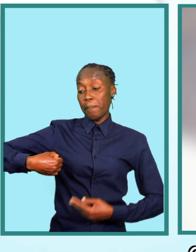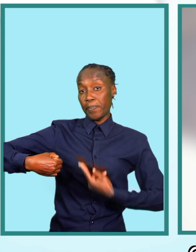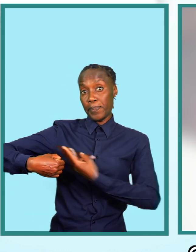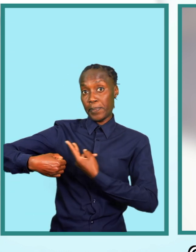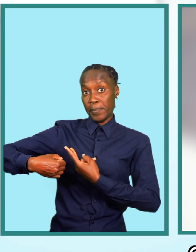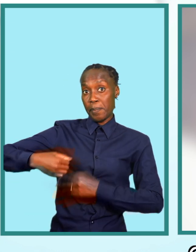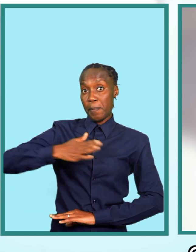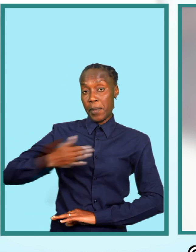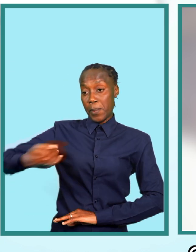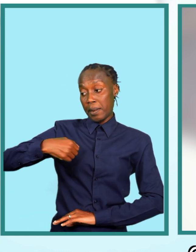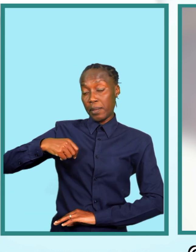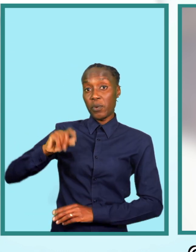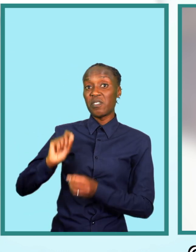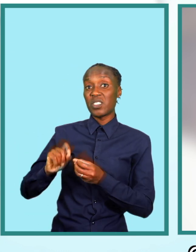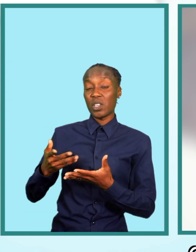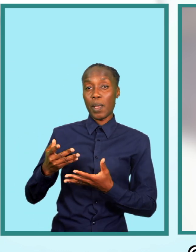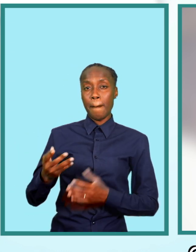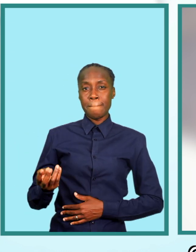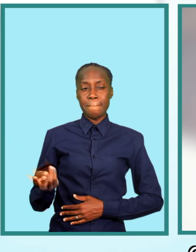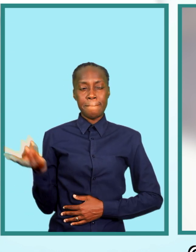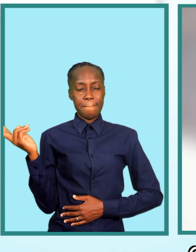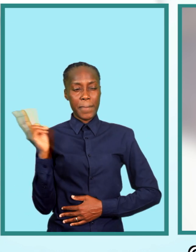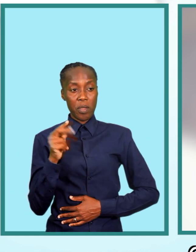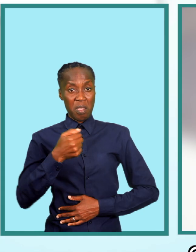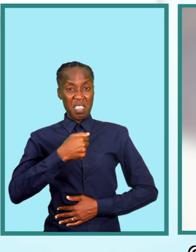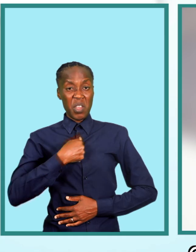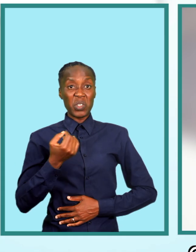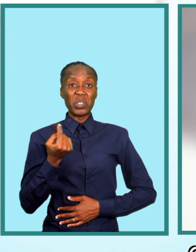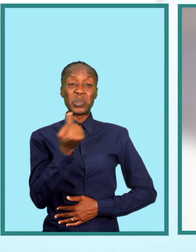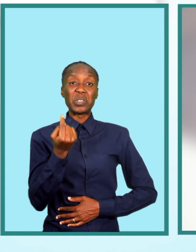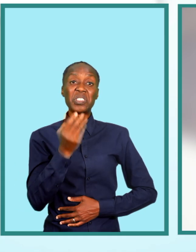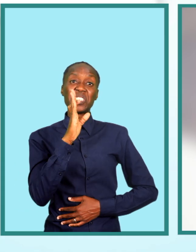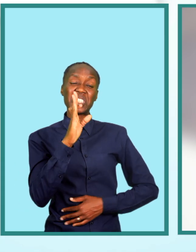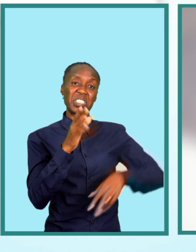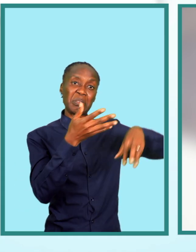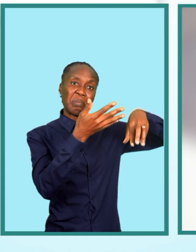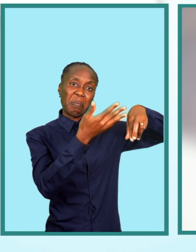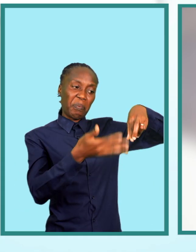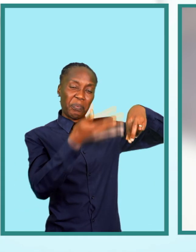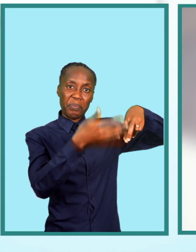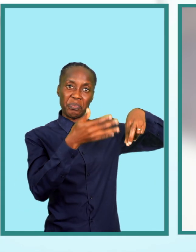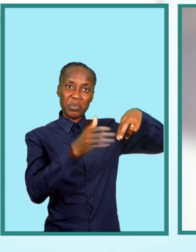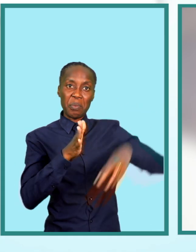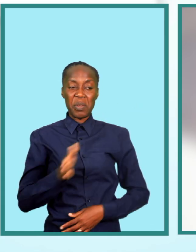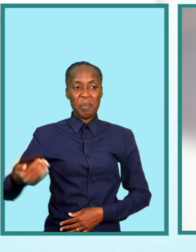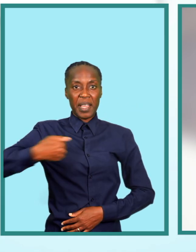quando meu marido viu isso aí, ele me abandonou, foi me